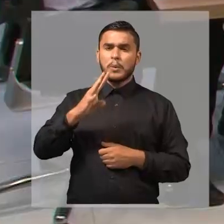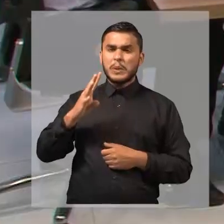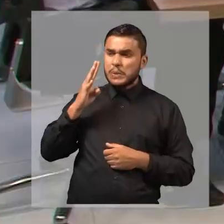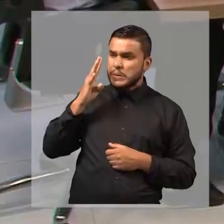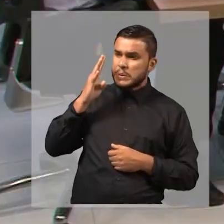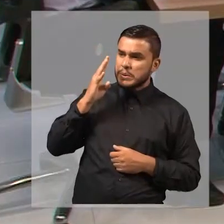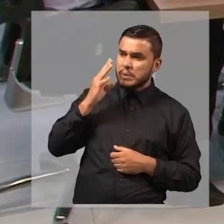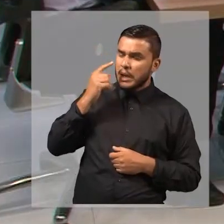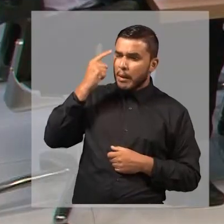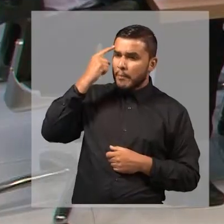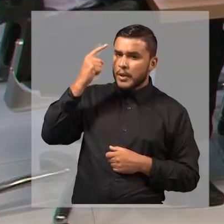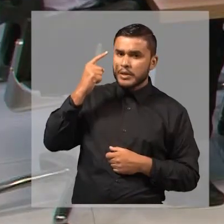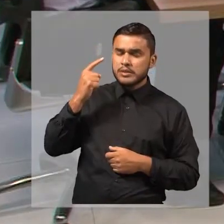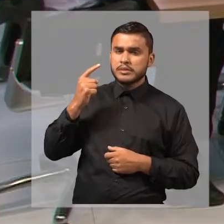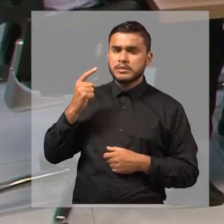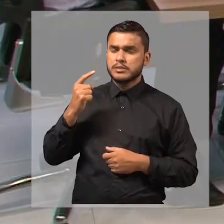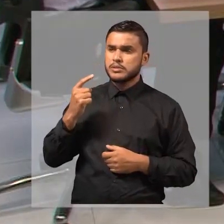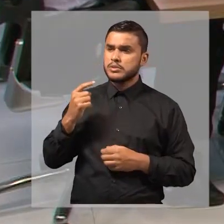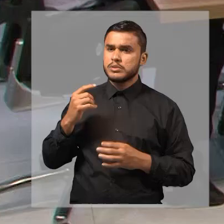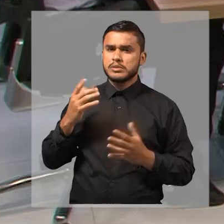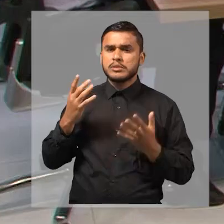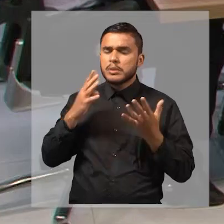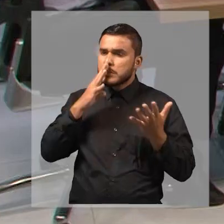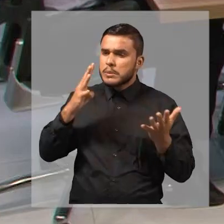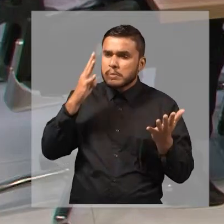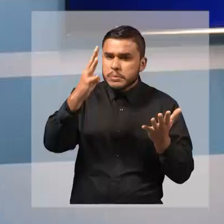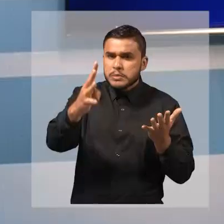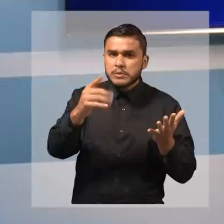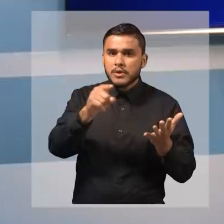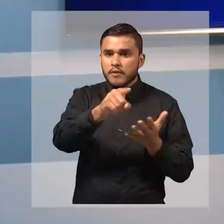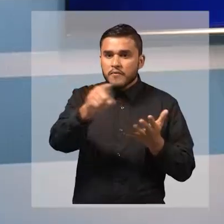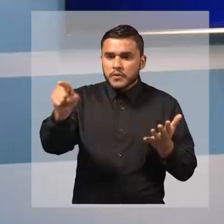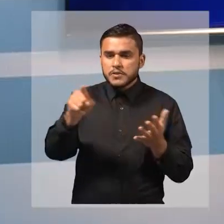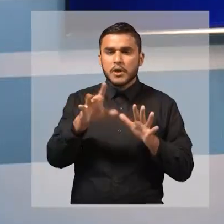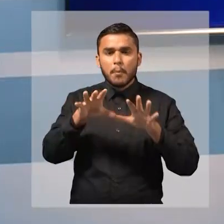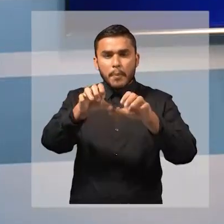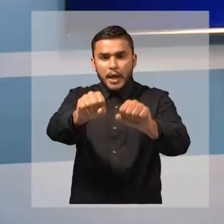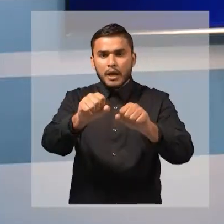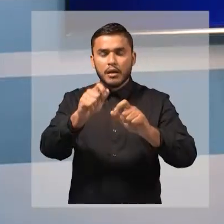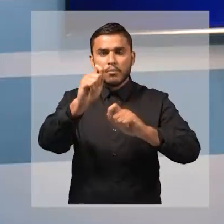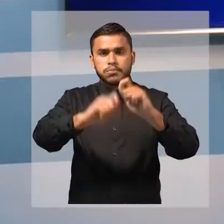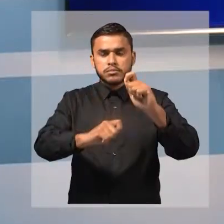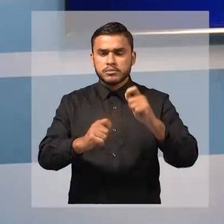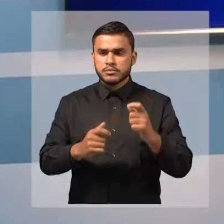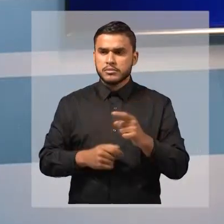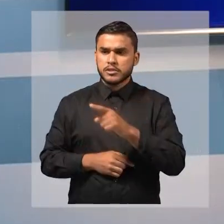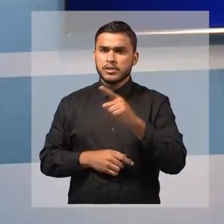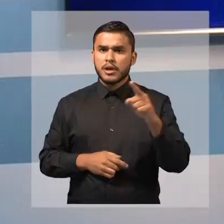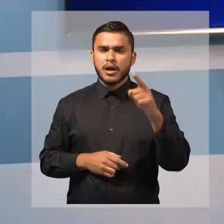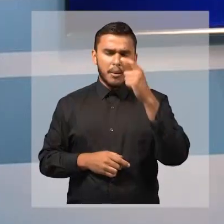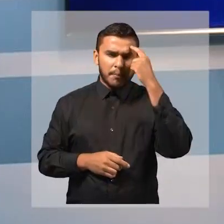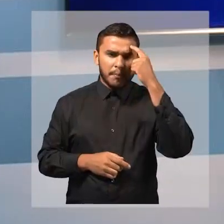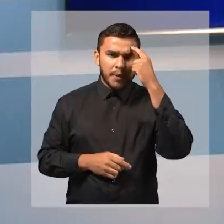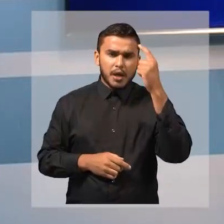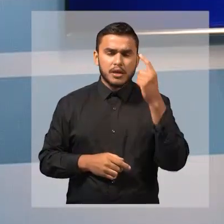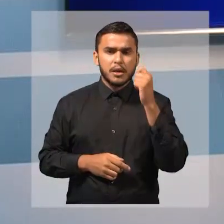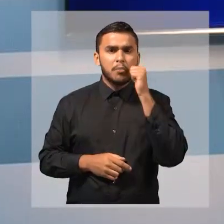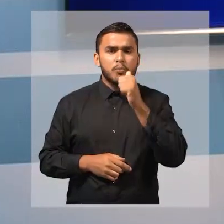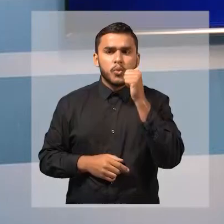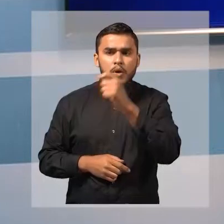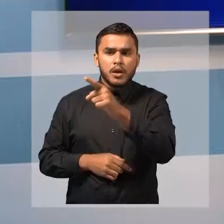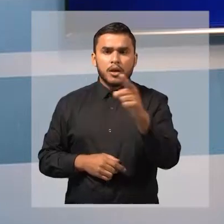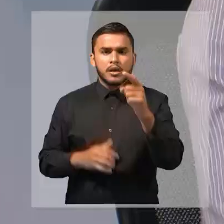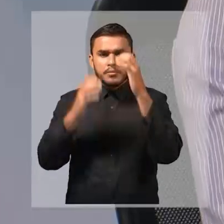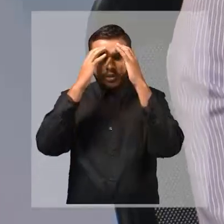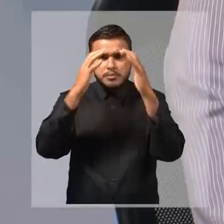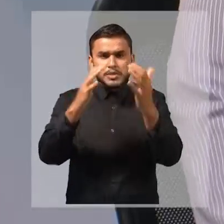olha a discórdia, olha a desconfiança, né, que ele acaba de colocar nesse instante.